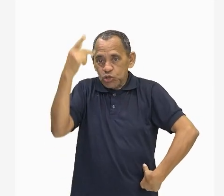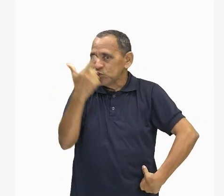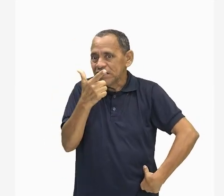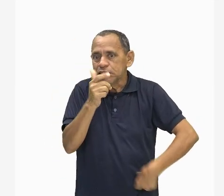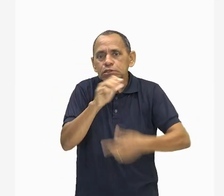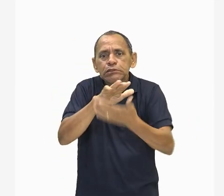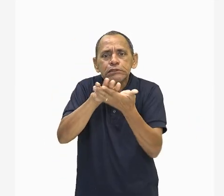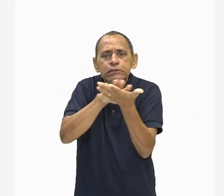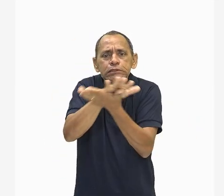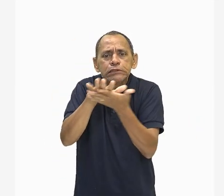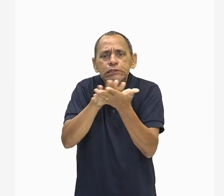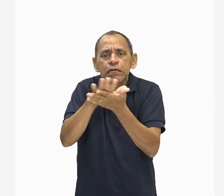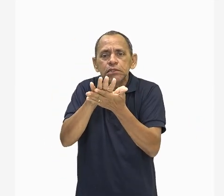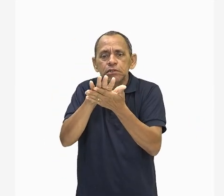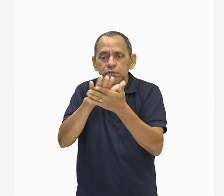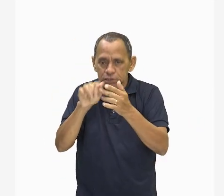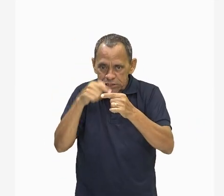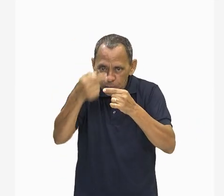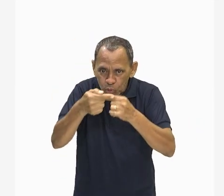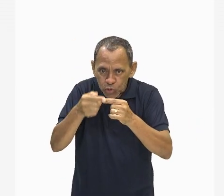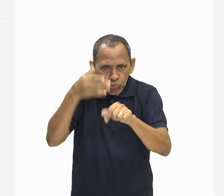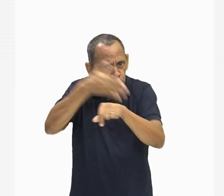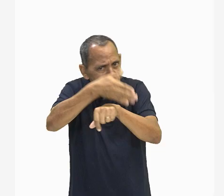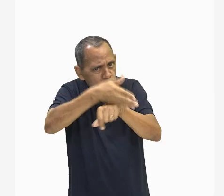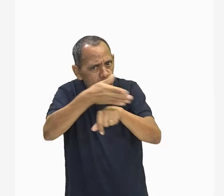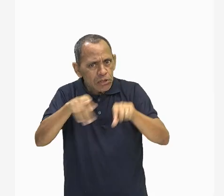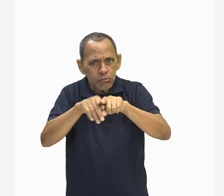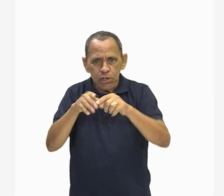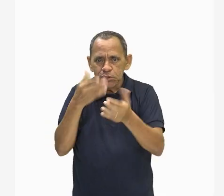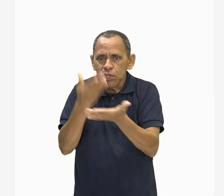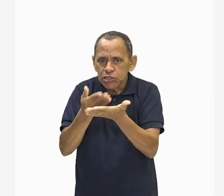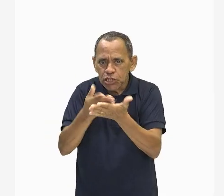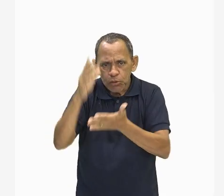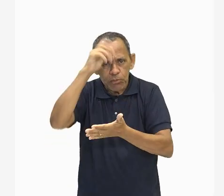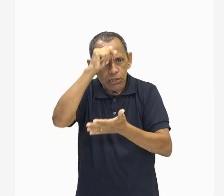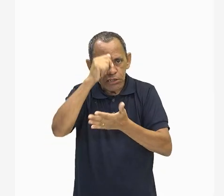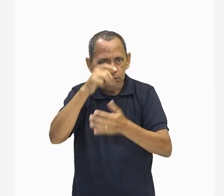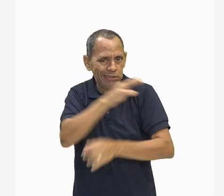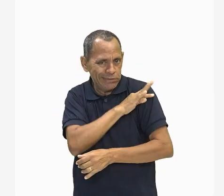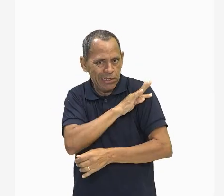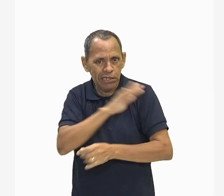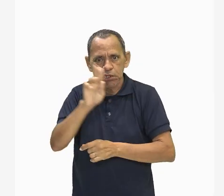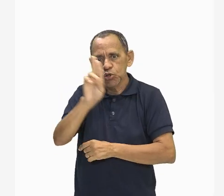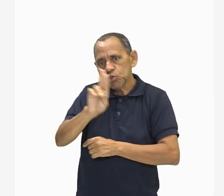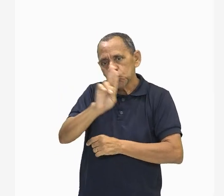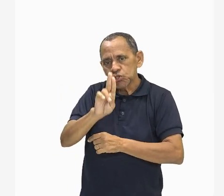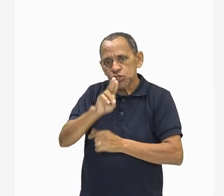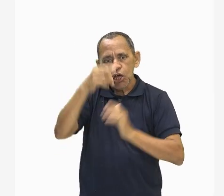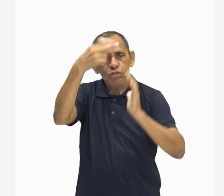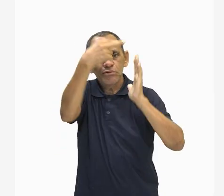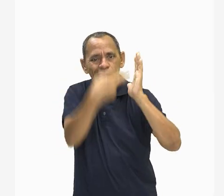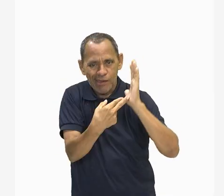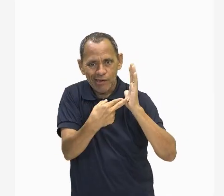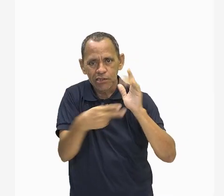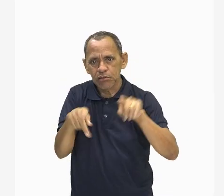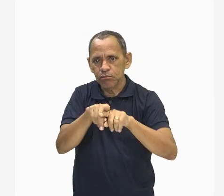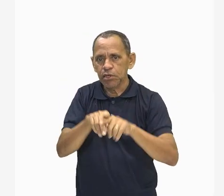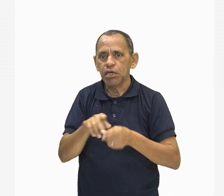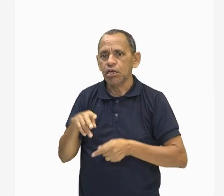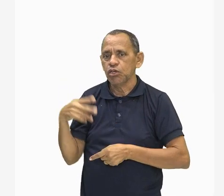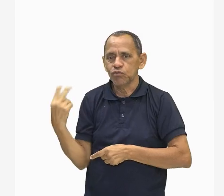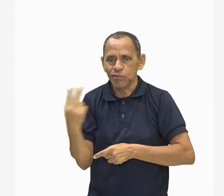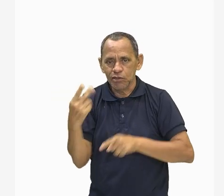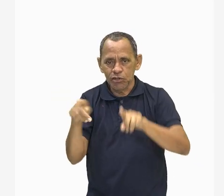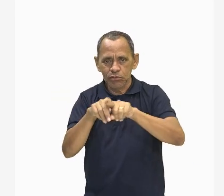vai participando das aulas, né, aprendendo as técnicas, os princípios e os valores do karatê,